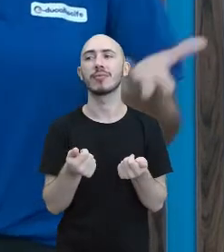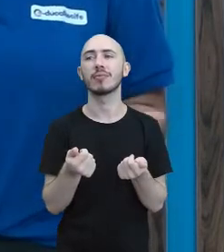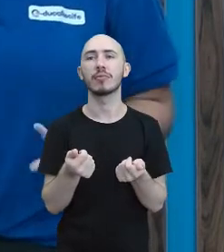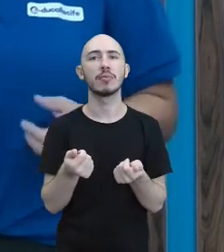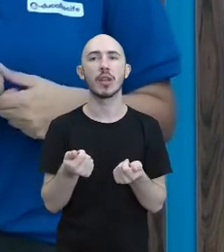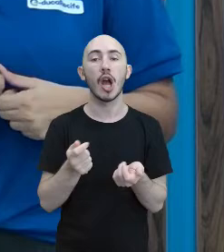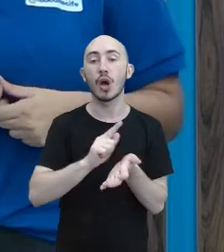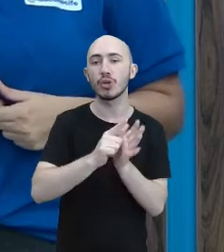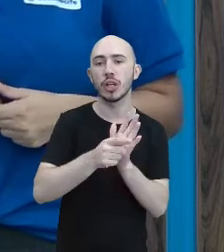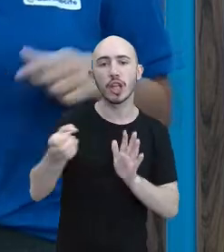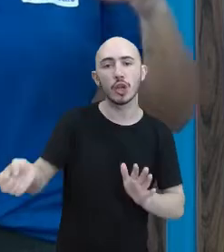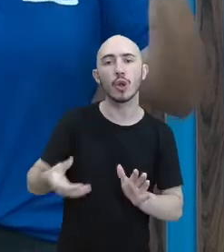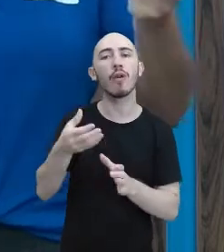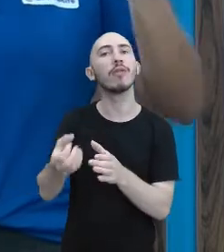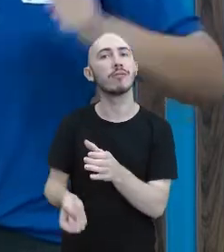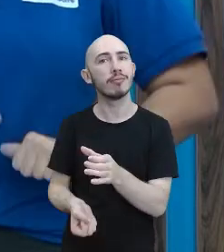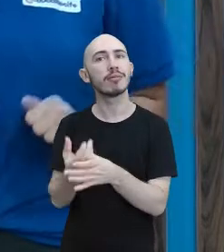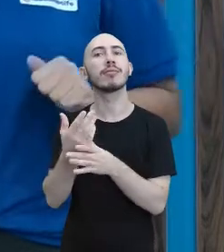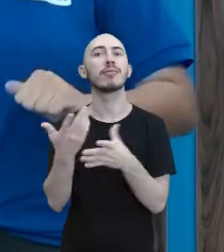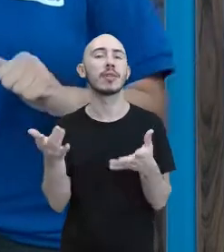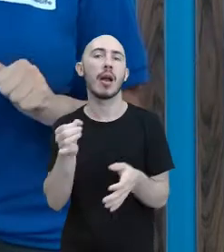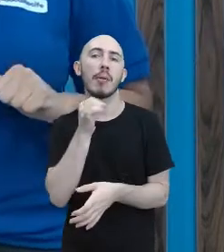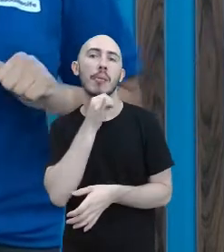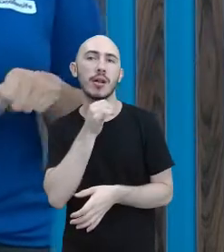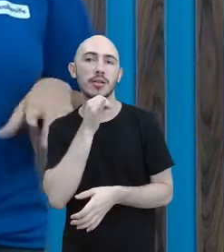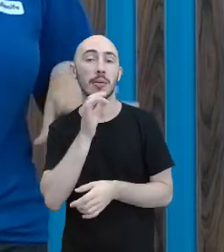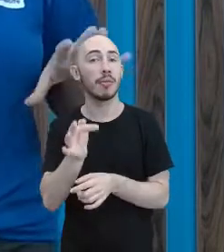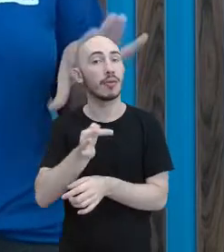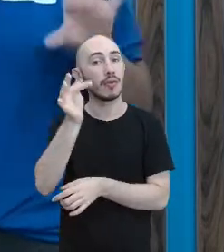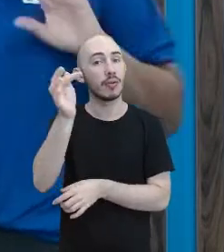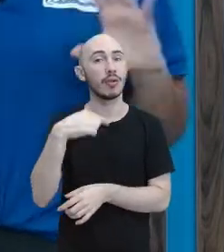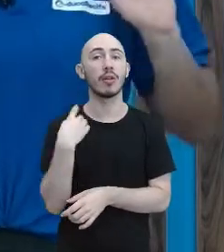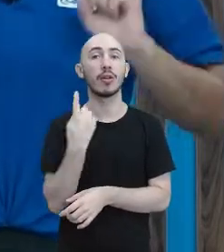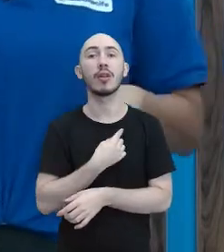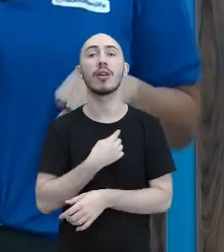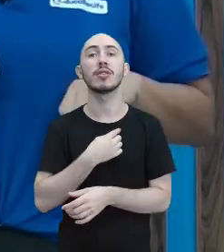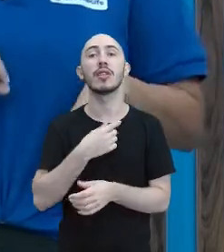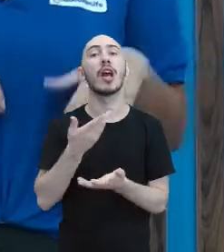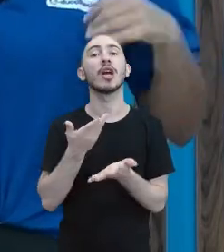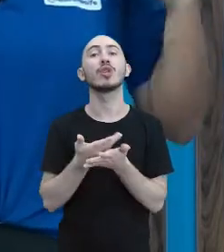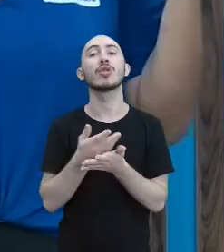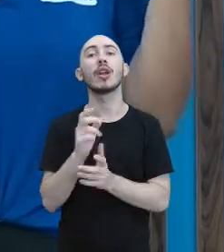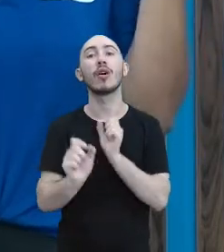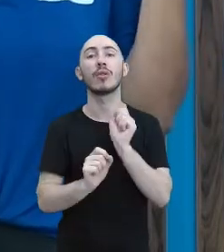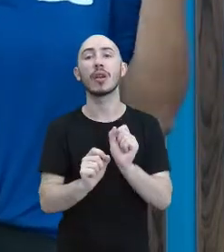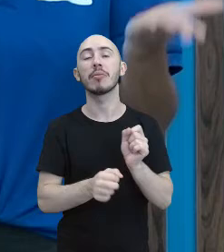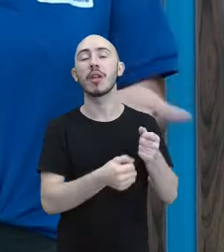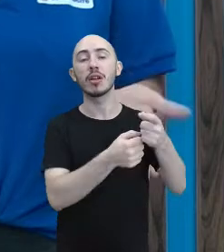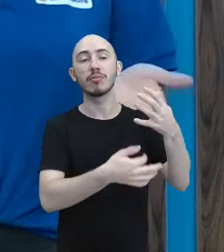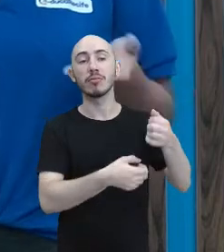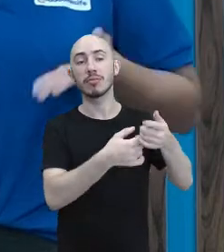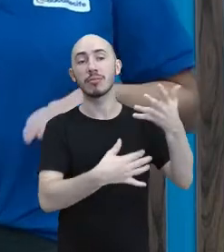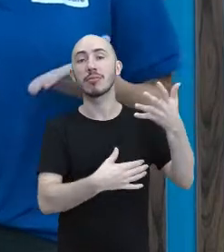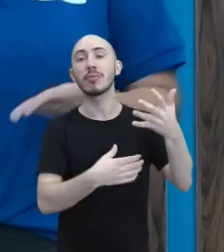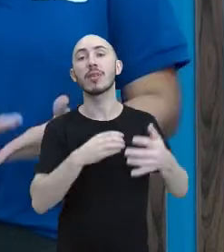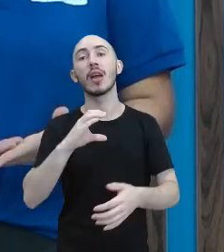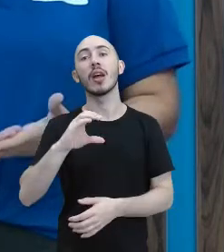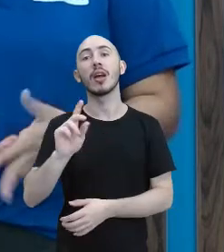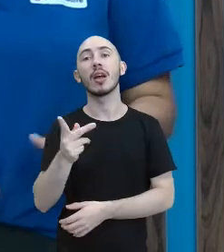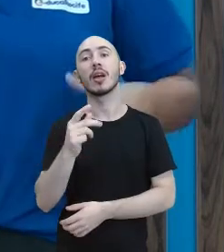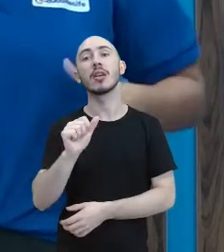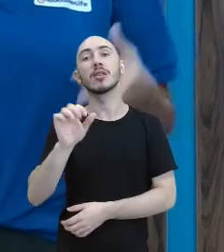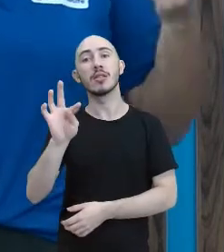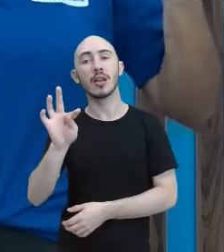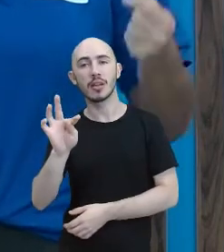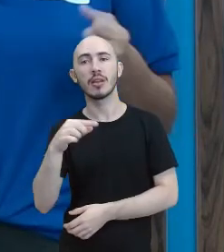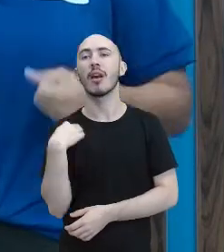novo gênero. Por exemplo, iremos no futuro estudar o gênero chat, que é um gênero emergente, é um gênero novo